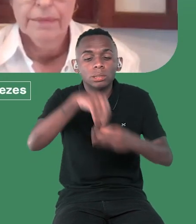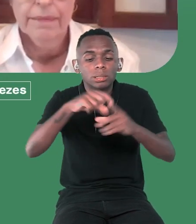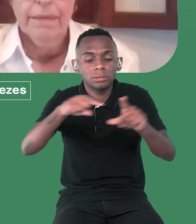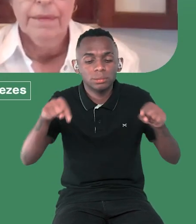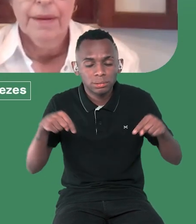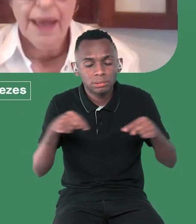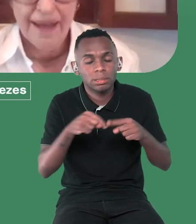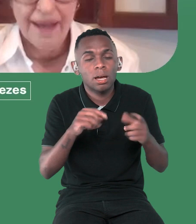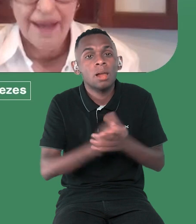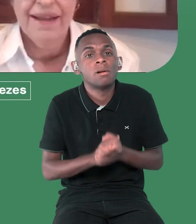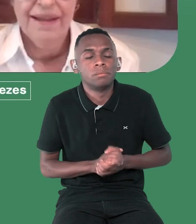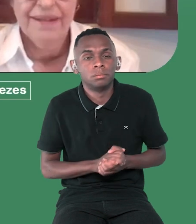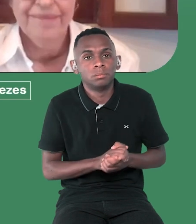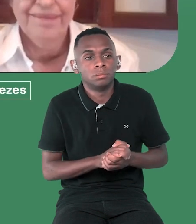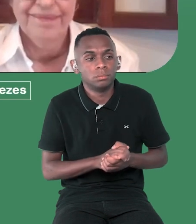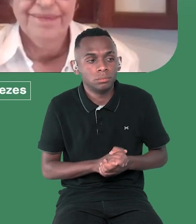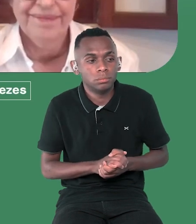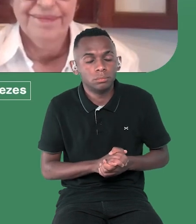Silvana?